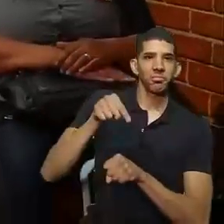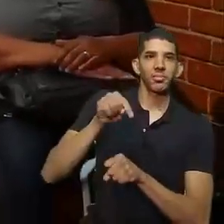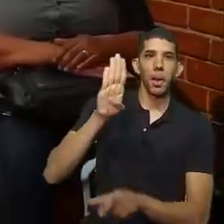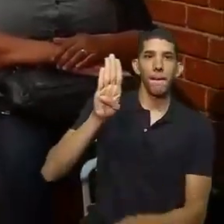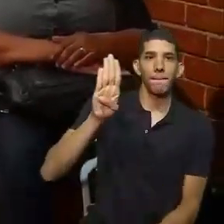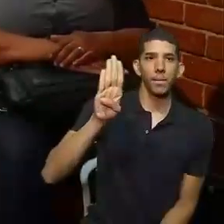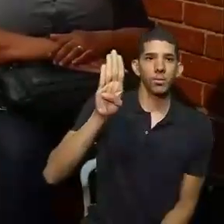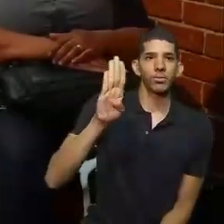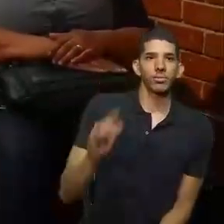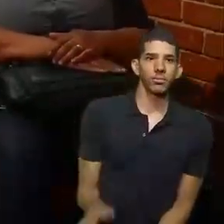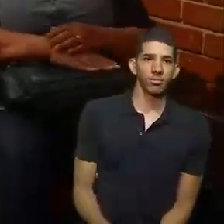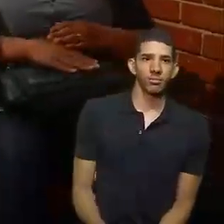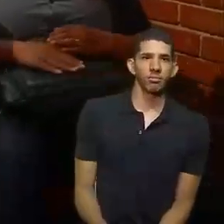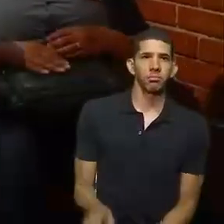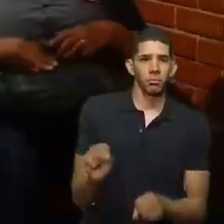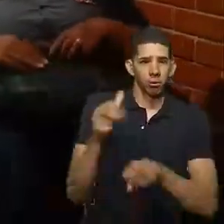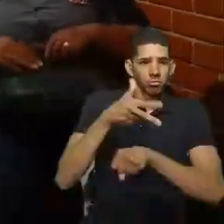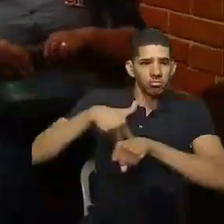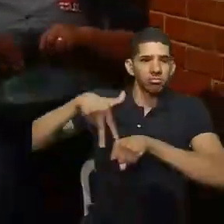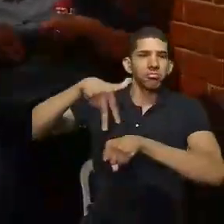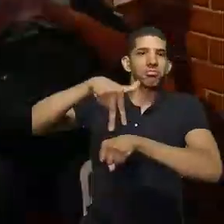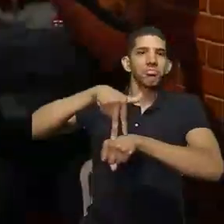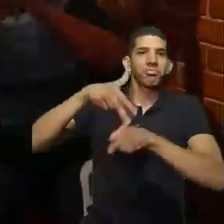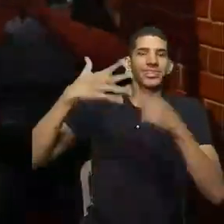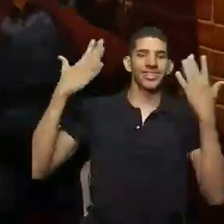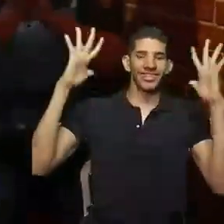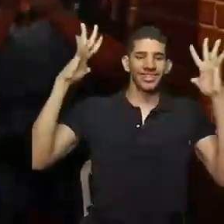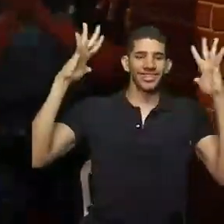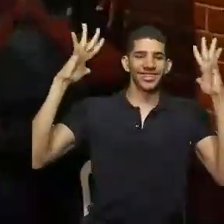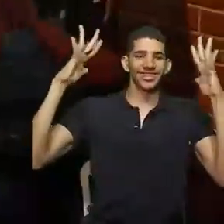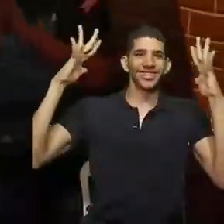por favor? Para que a gente pudesse...